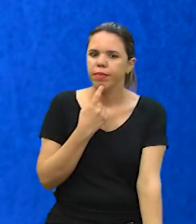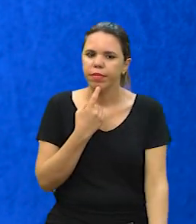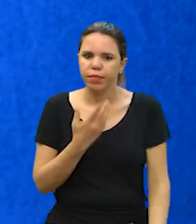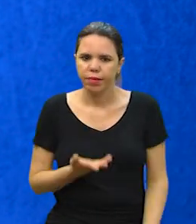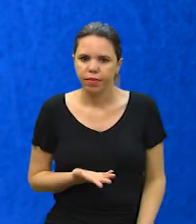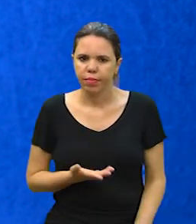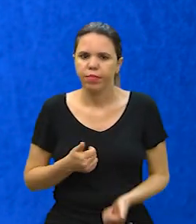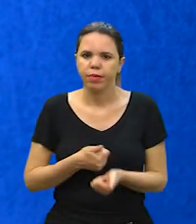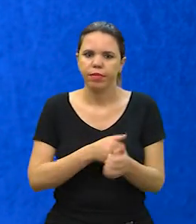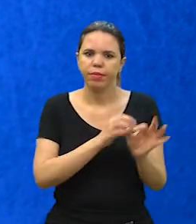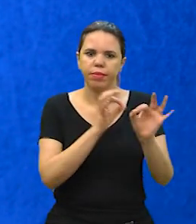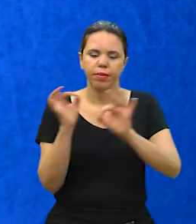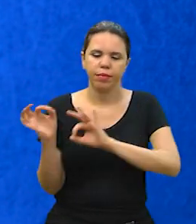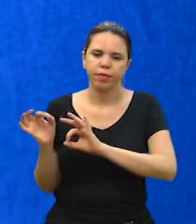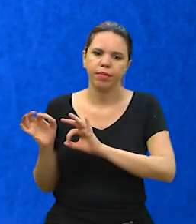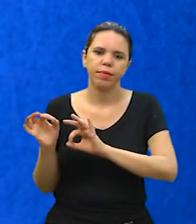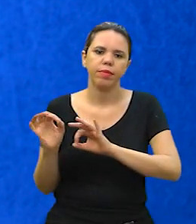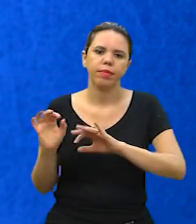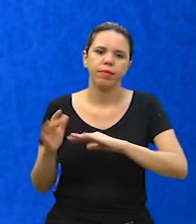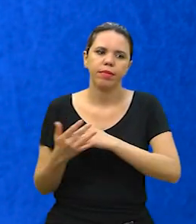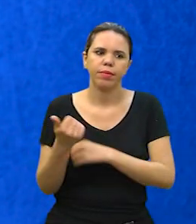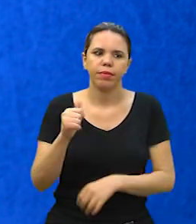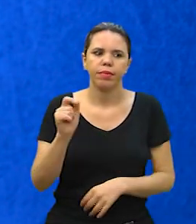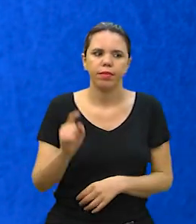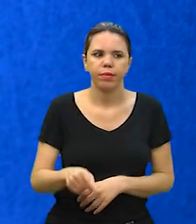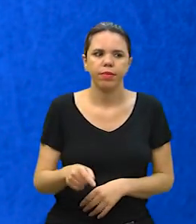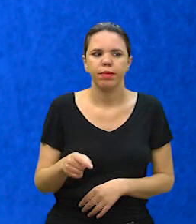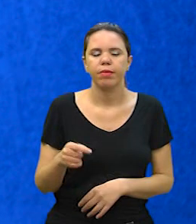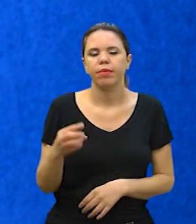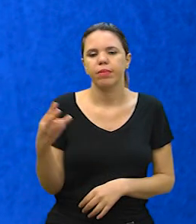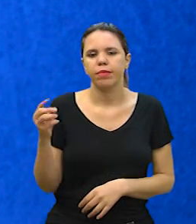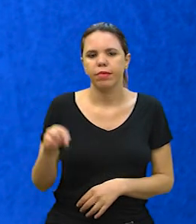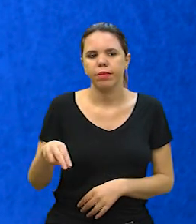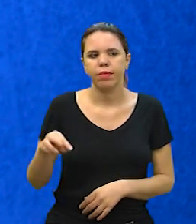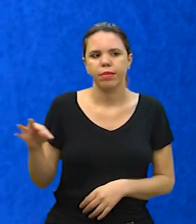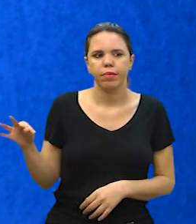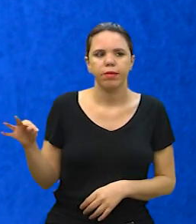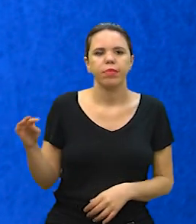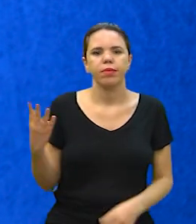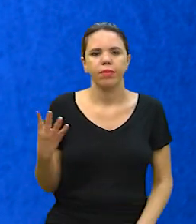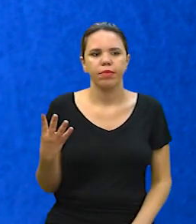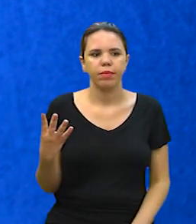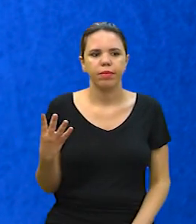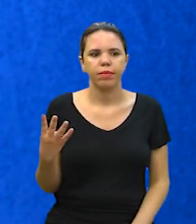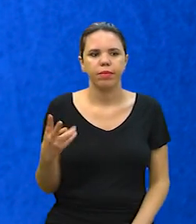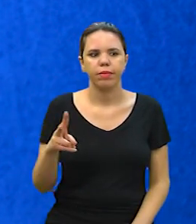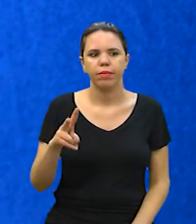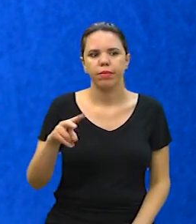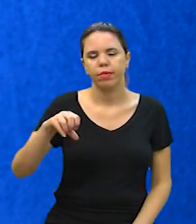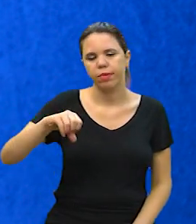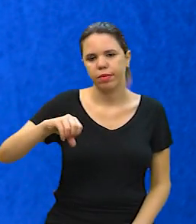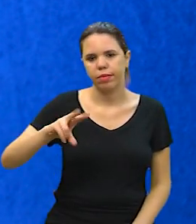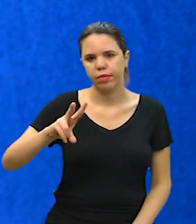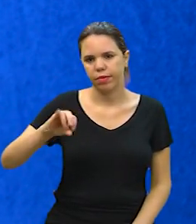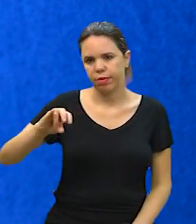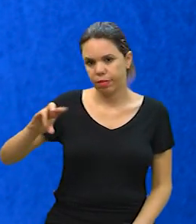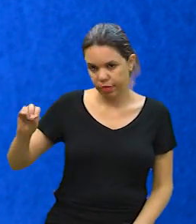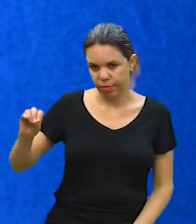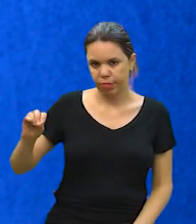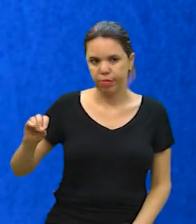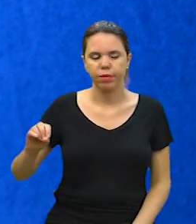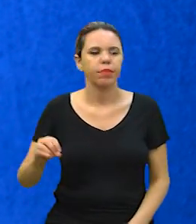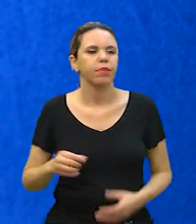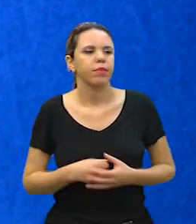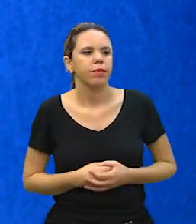Câmara Campinas. Nos acompanhe nos canais 11.3 da TV Digital, 4 da NET e 9 da